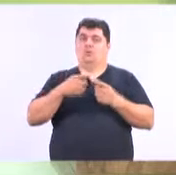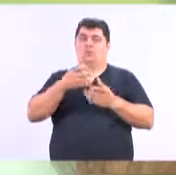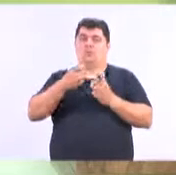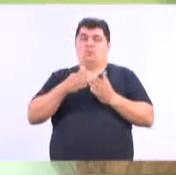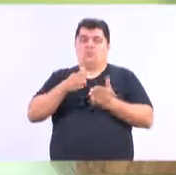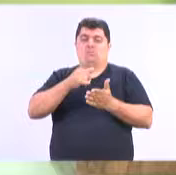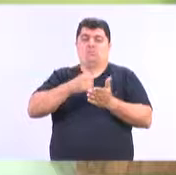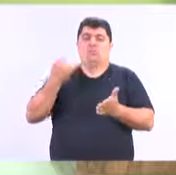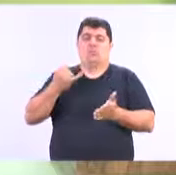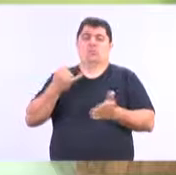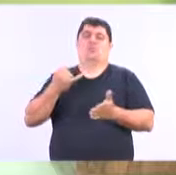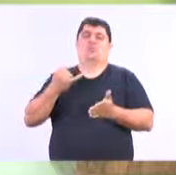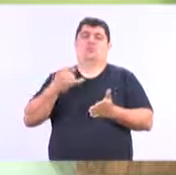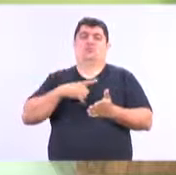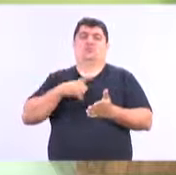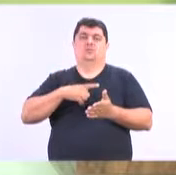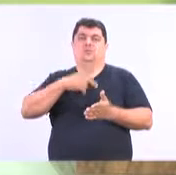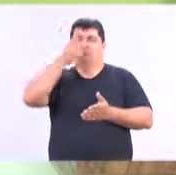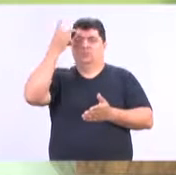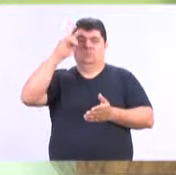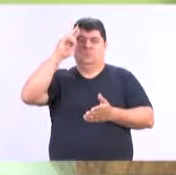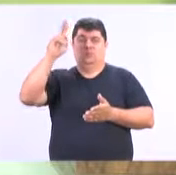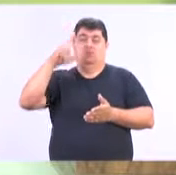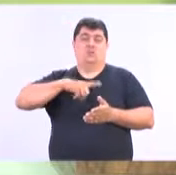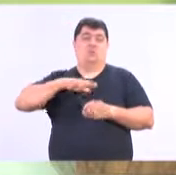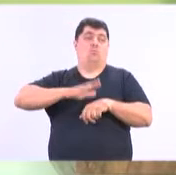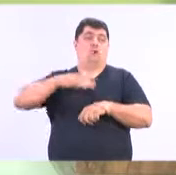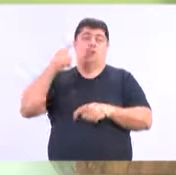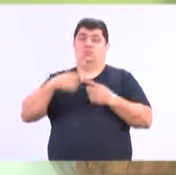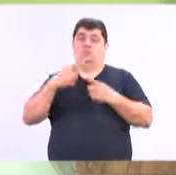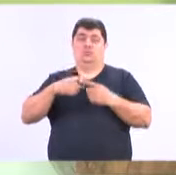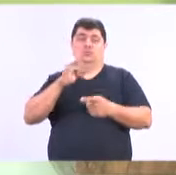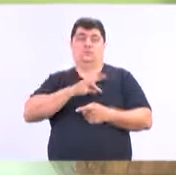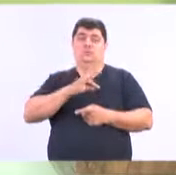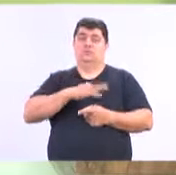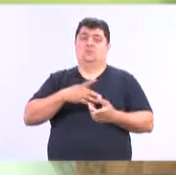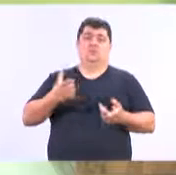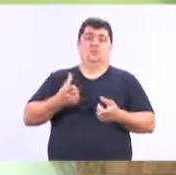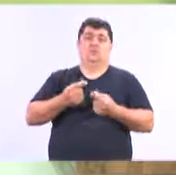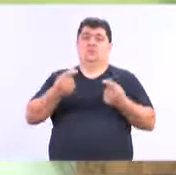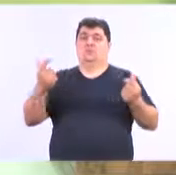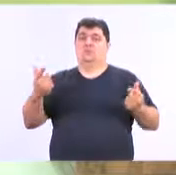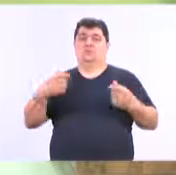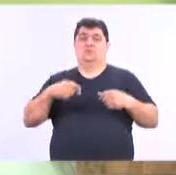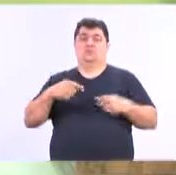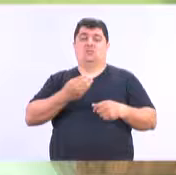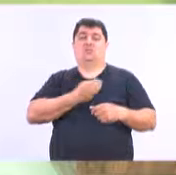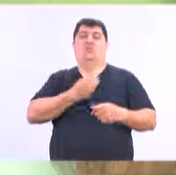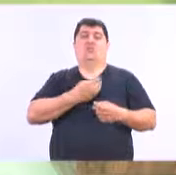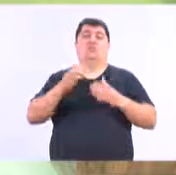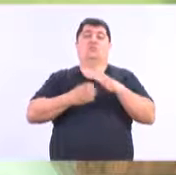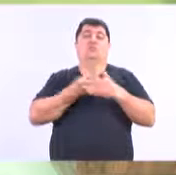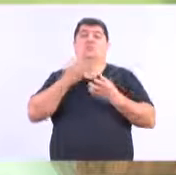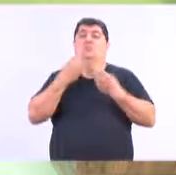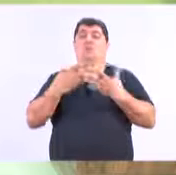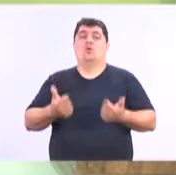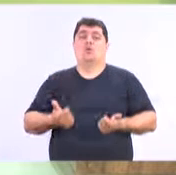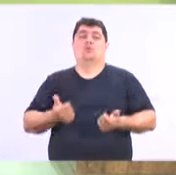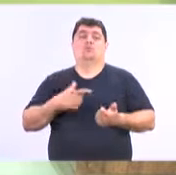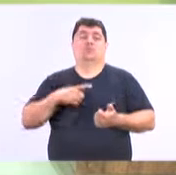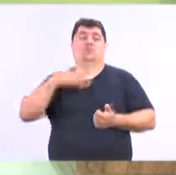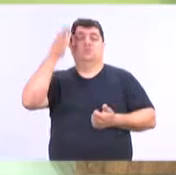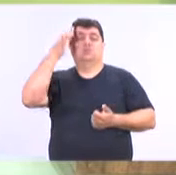impostos, né? Os acionistas têm mais interesse ainda, porque ali depende a vida financeira da empresa deles. Então, eles querem saber se está tendo lucro